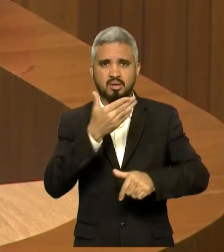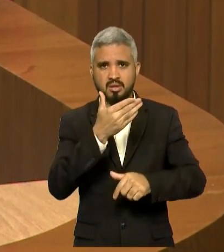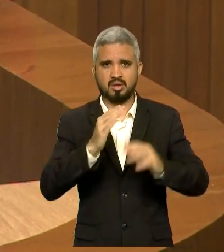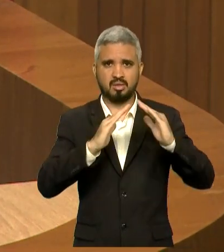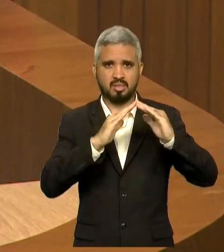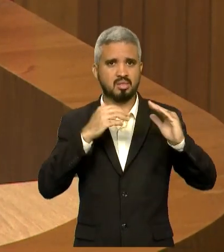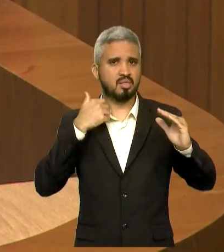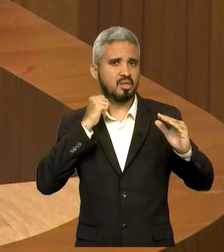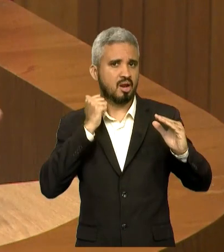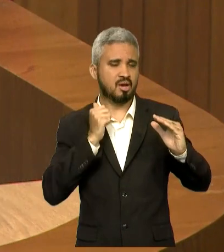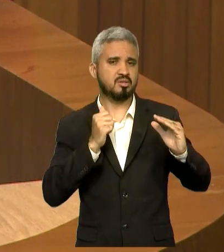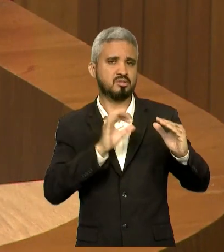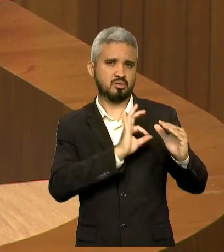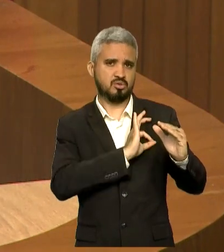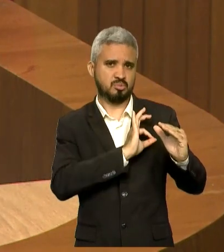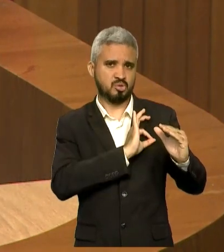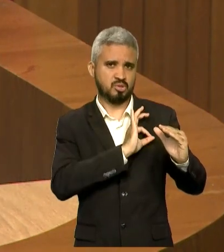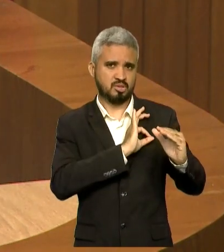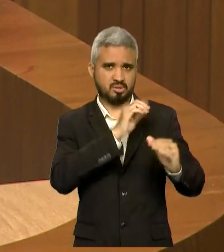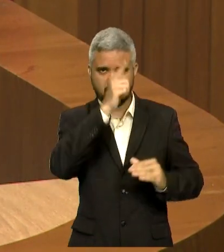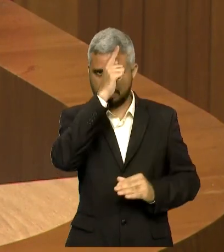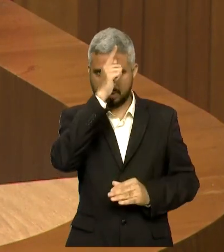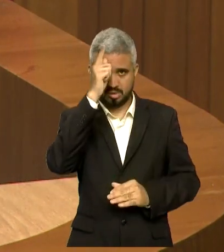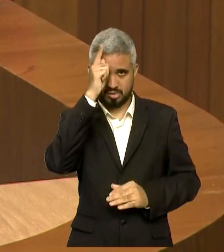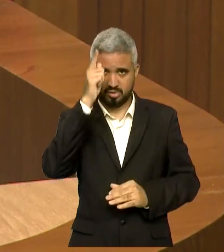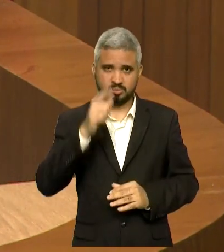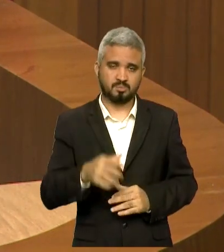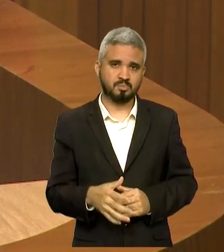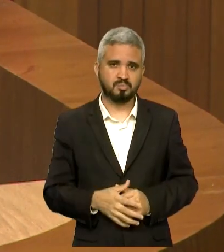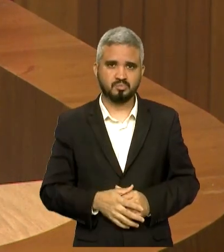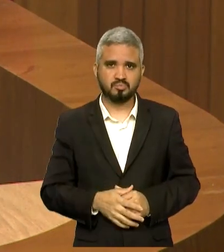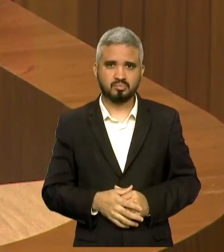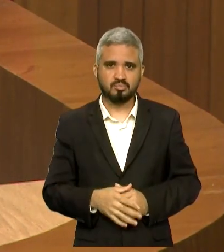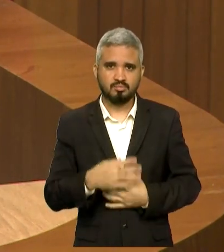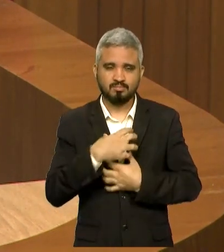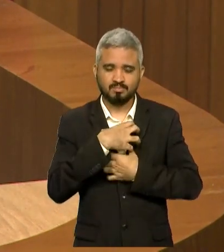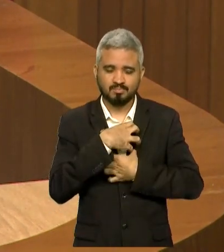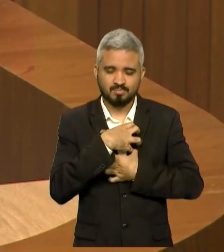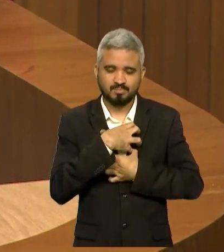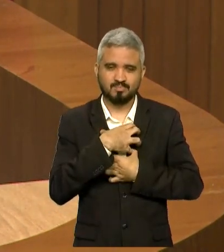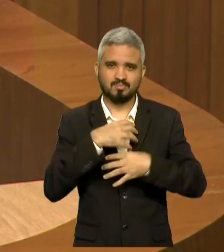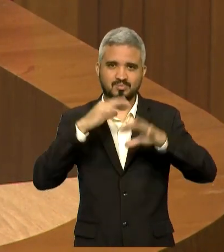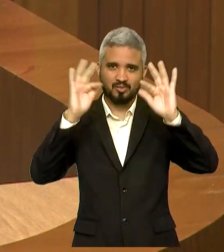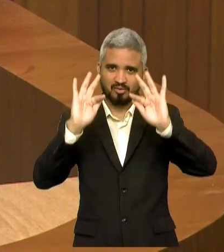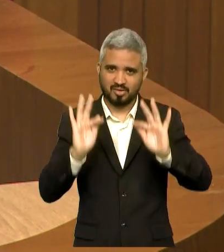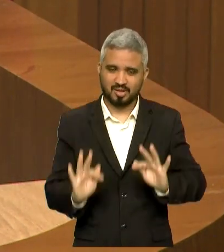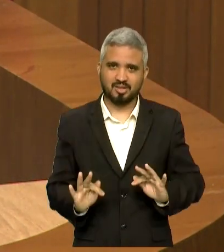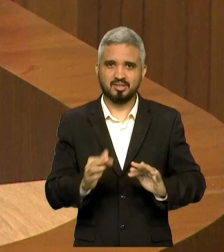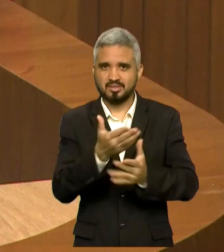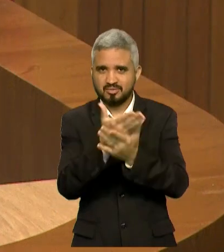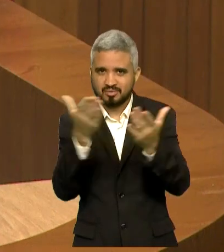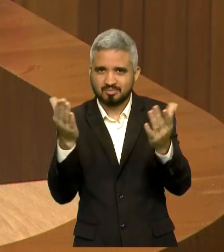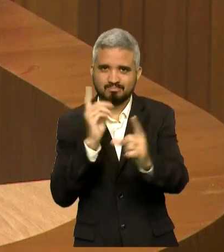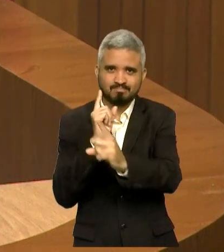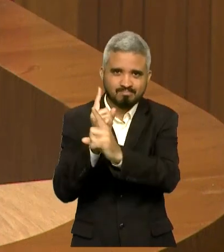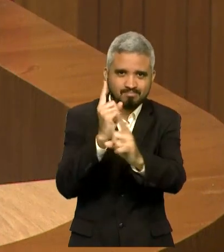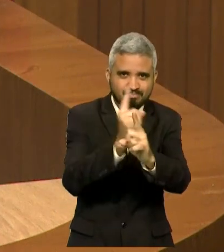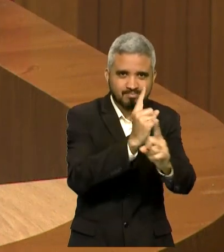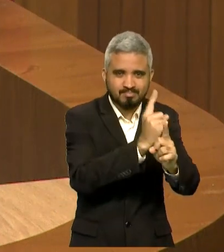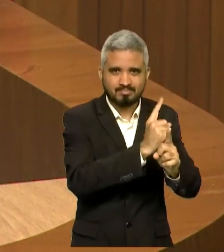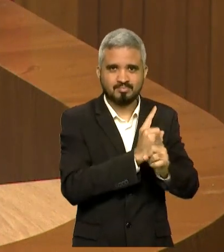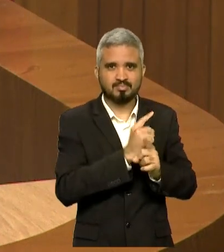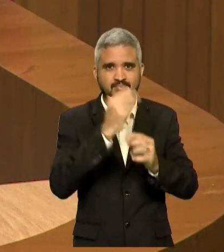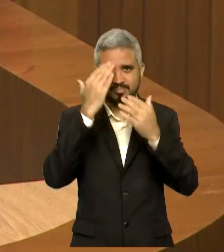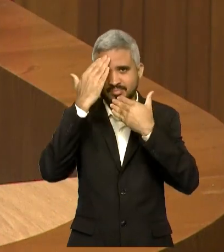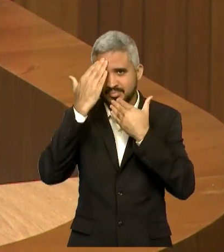Grajaú. Então, a iniciativa é essa, eu fico feliz pela boa comida aqui na casa, eu tenho certeza que vai ser replicada. Agradeço ao